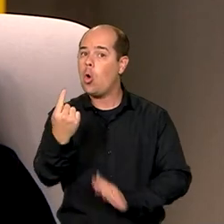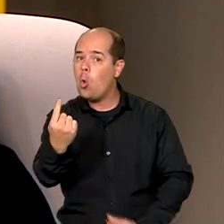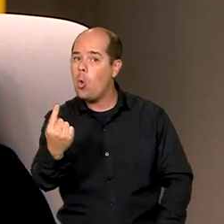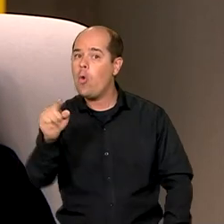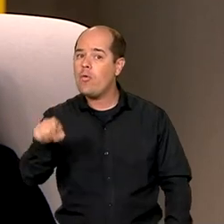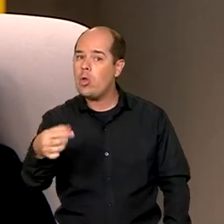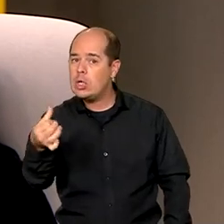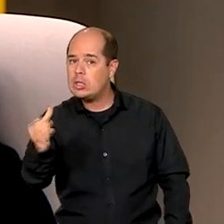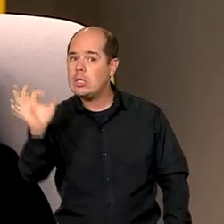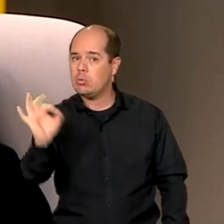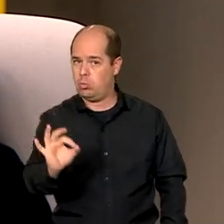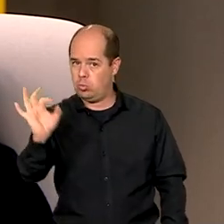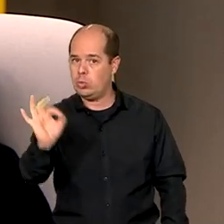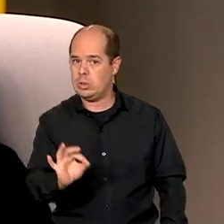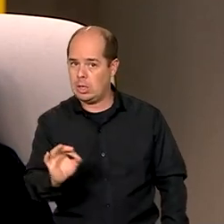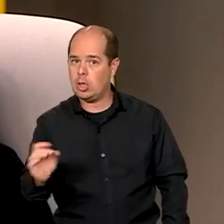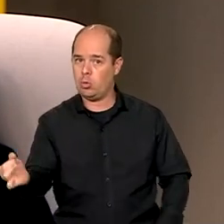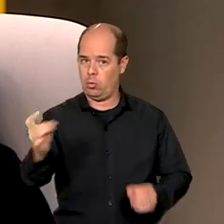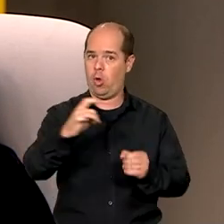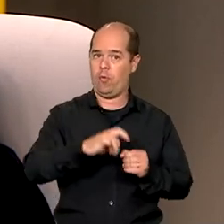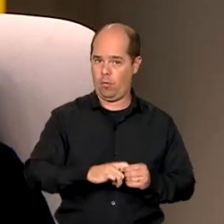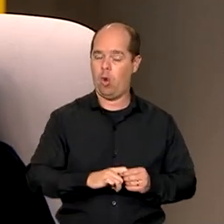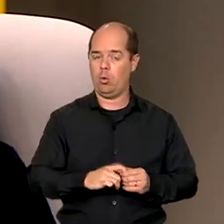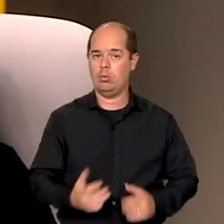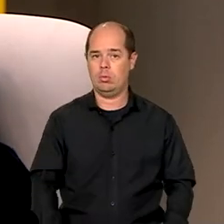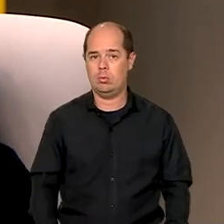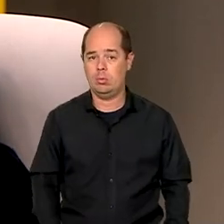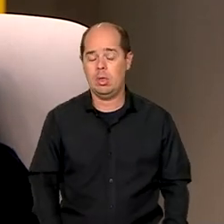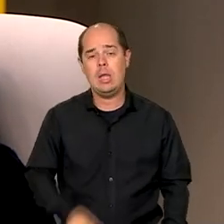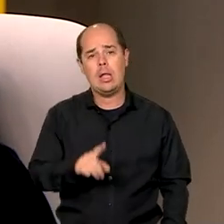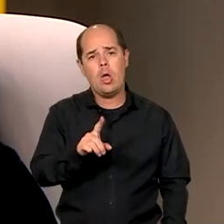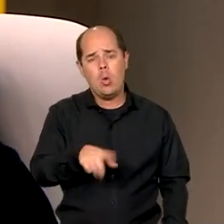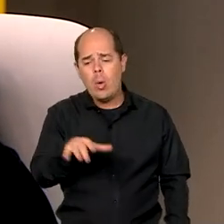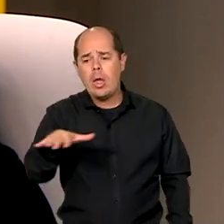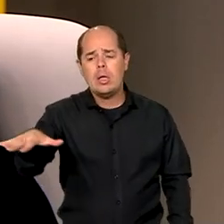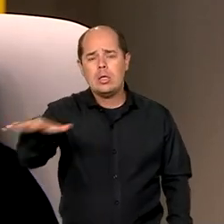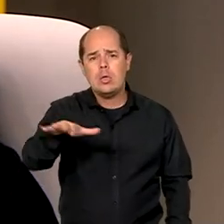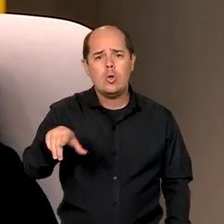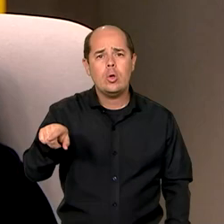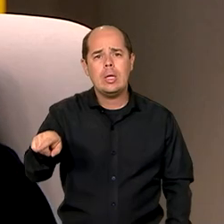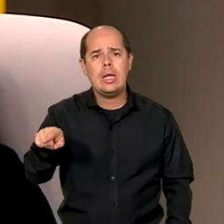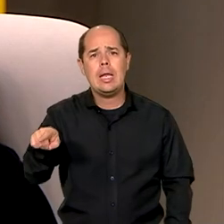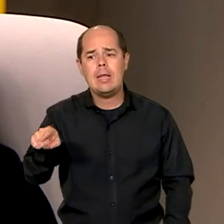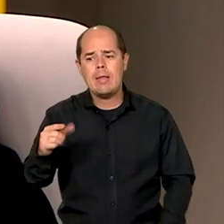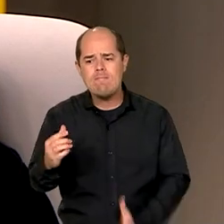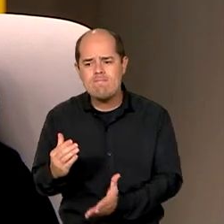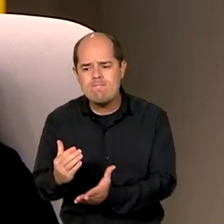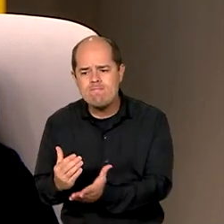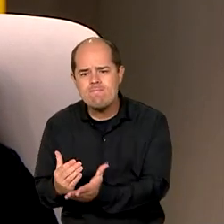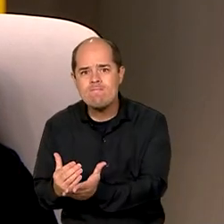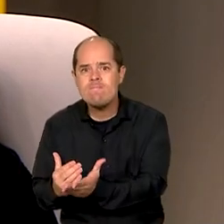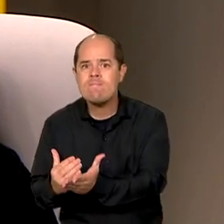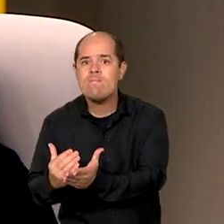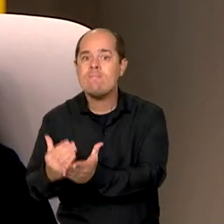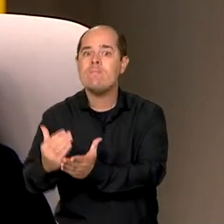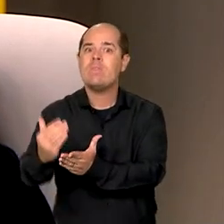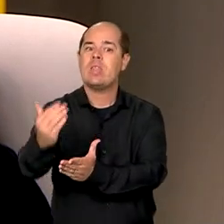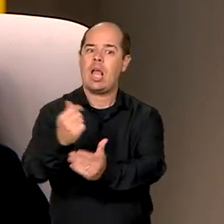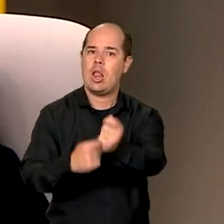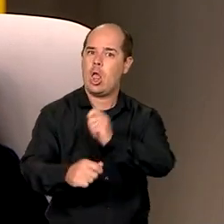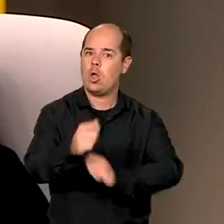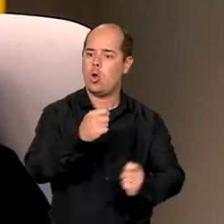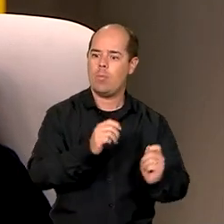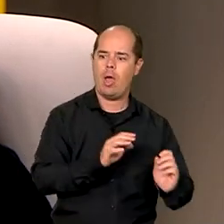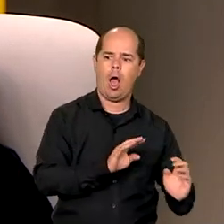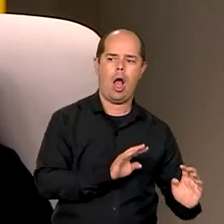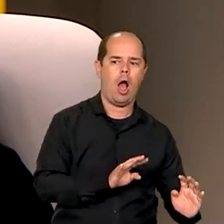outros setores também têm, mas é um setor que está nascendo para a economia agora, no sentido de